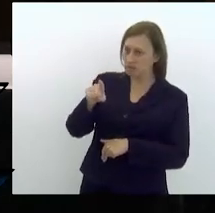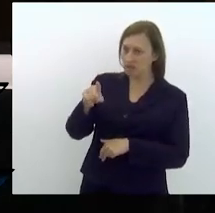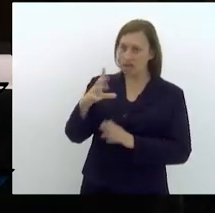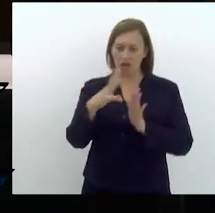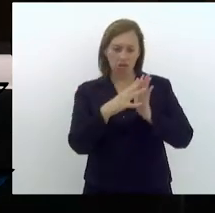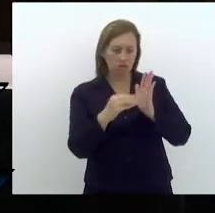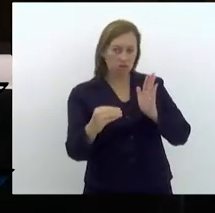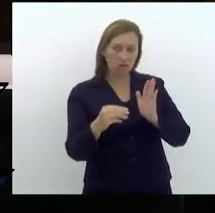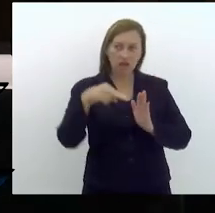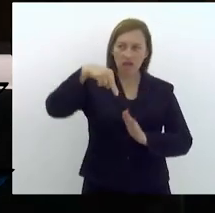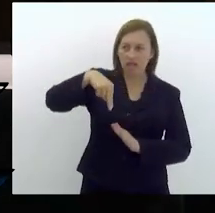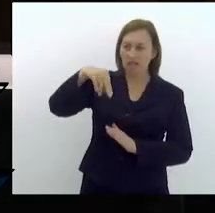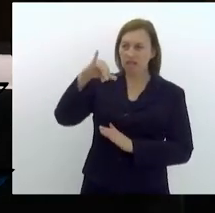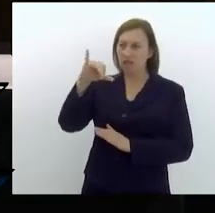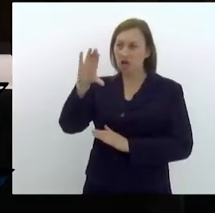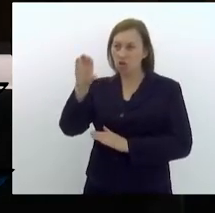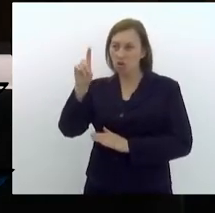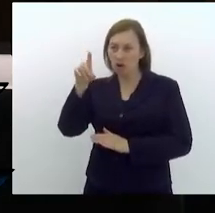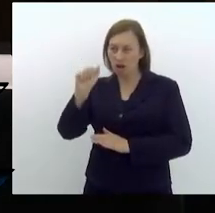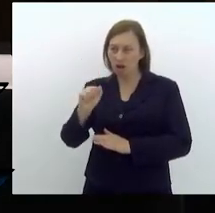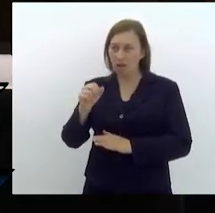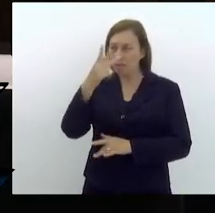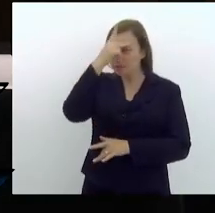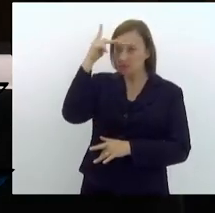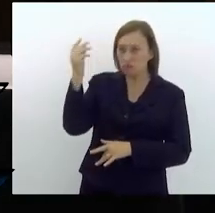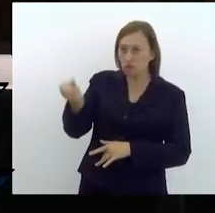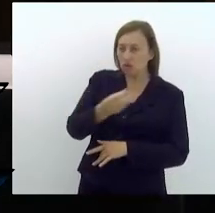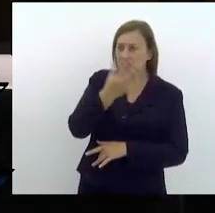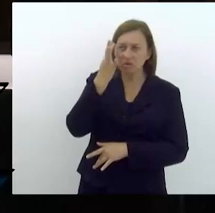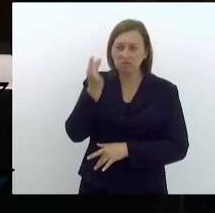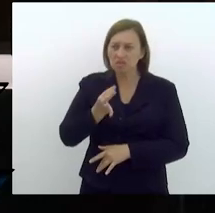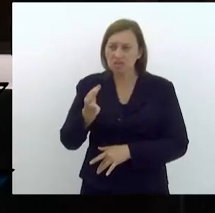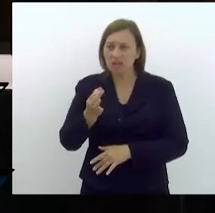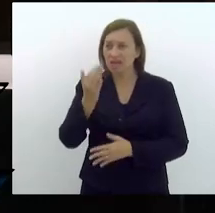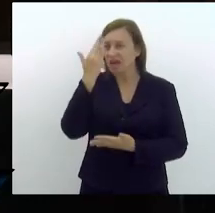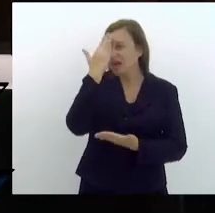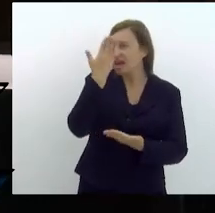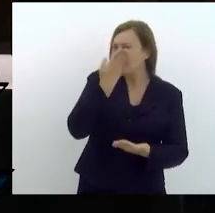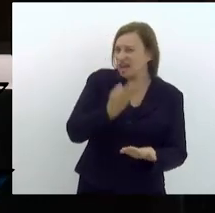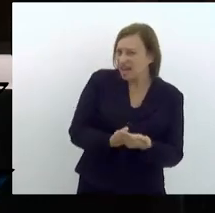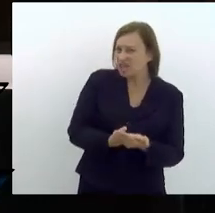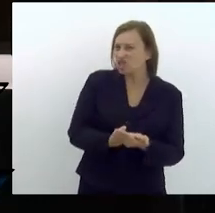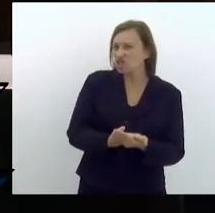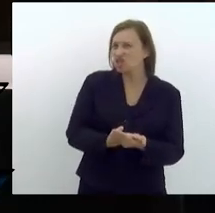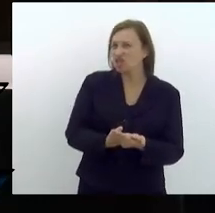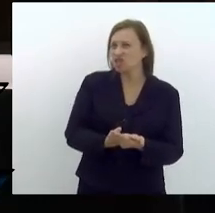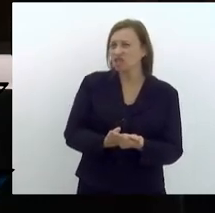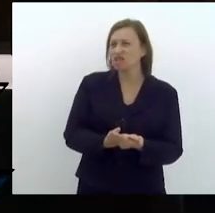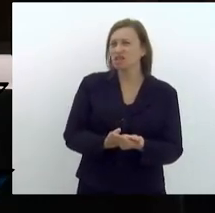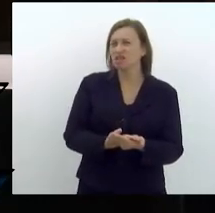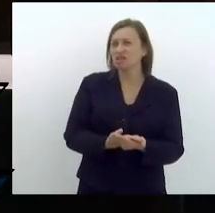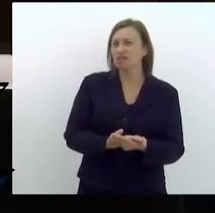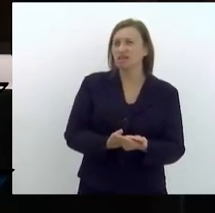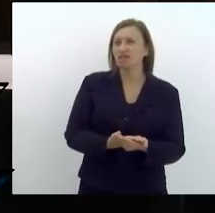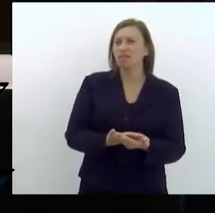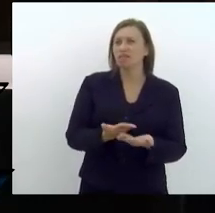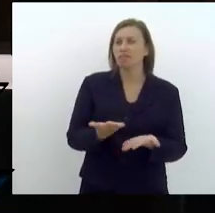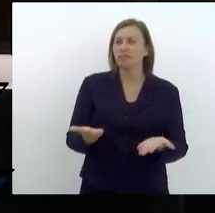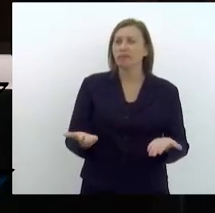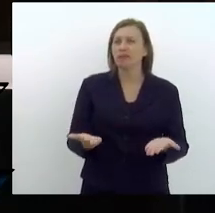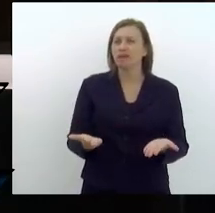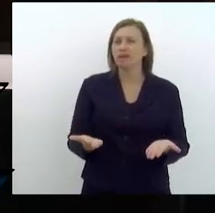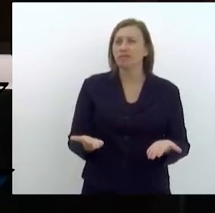o Nicolas pessoas da nova geração que não sei porque a gente acredita nesse nessa desgraça que é